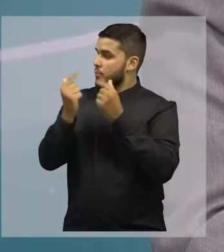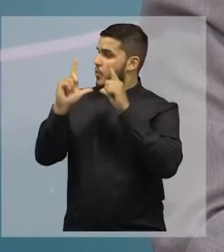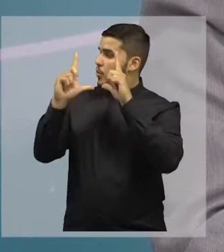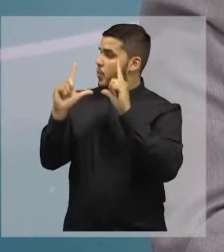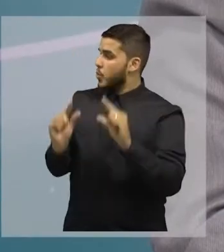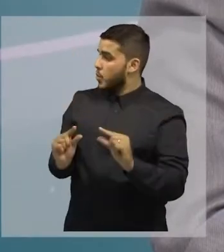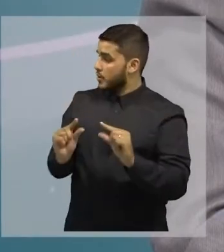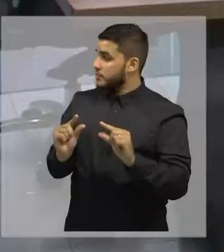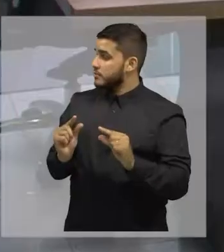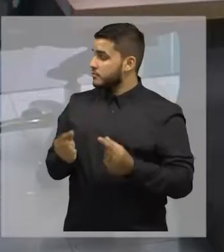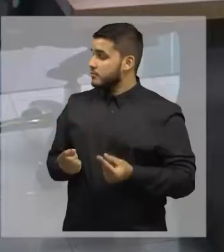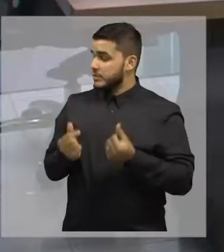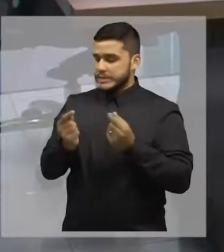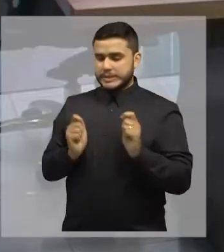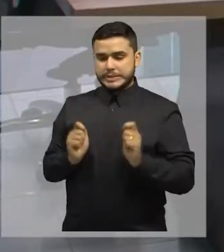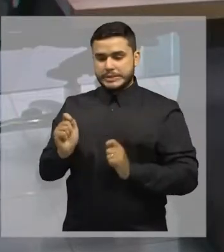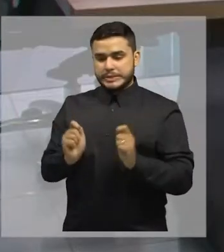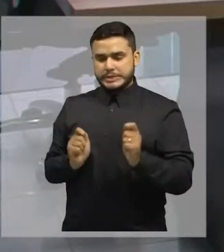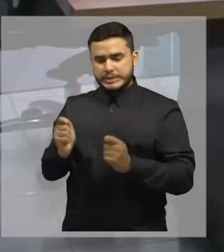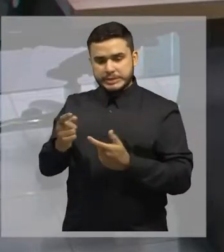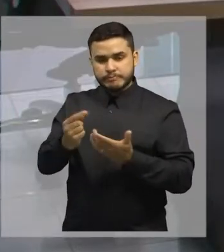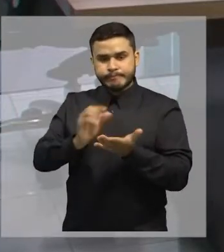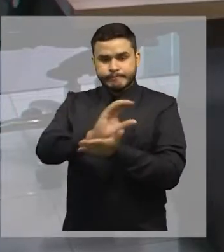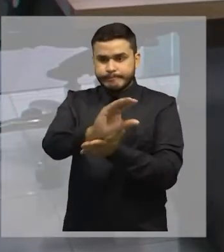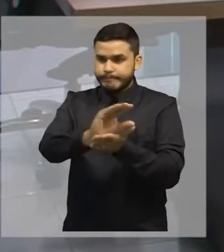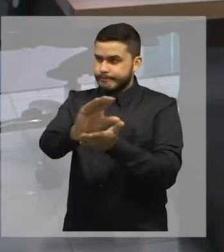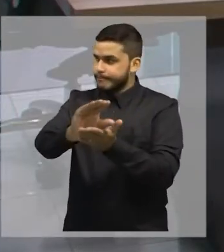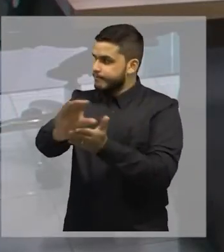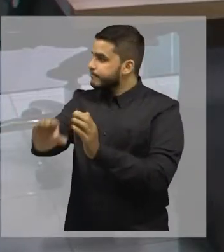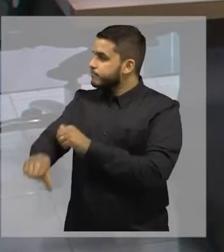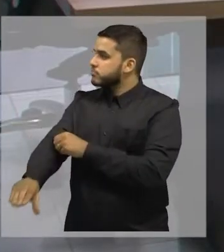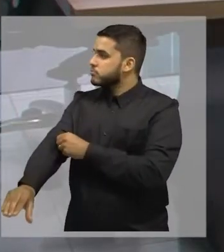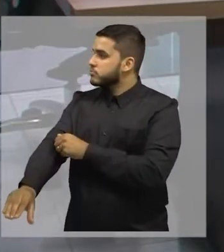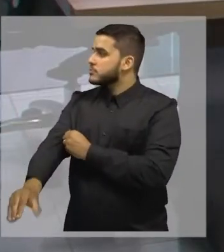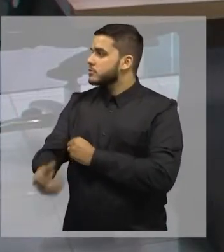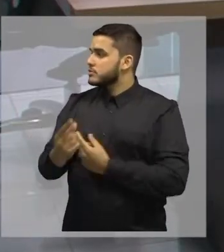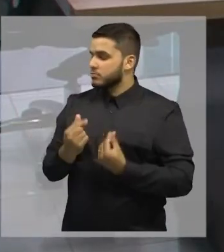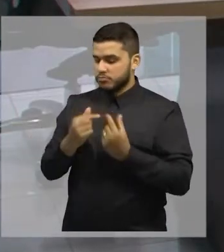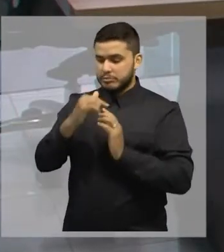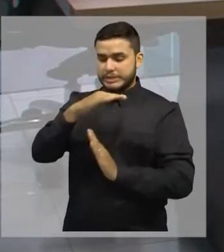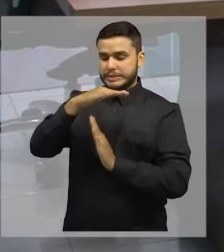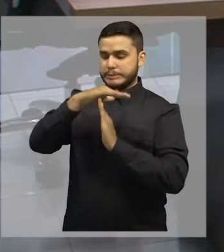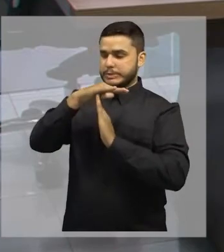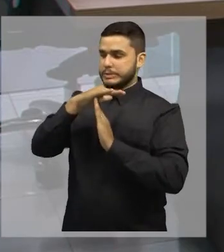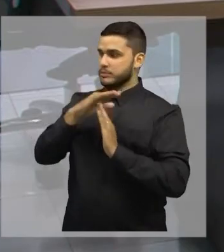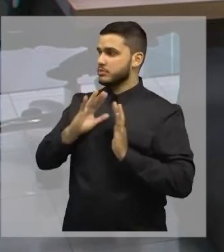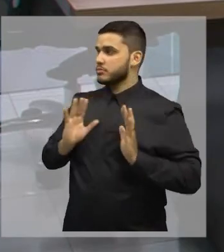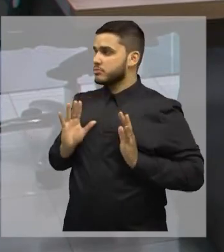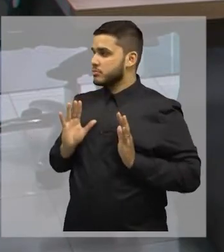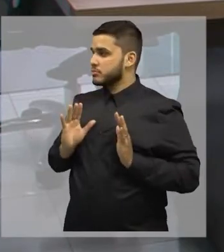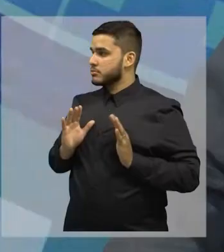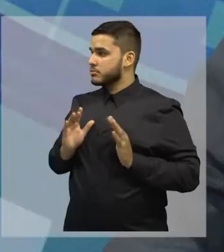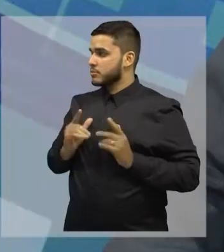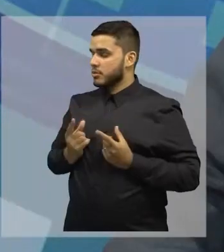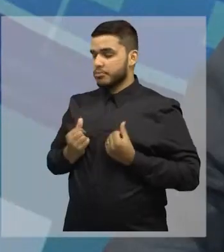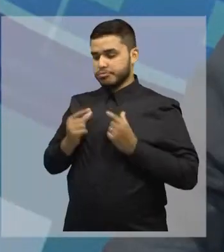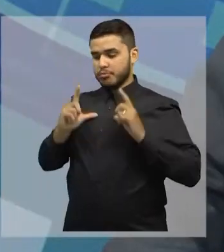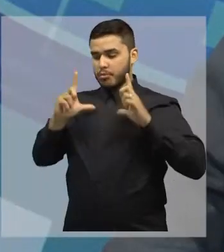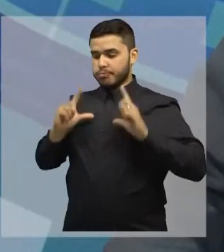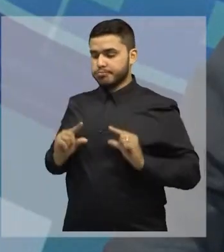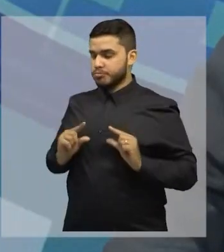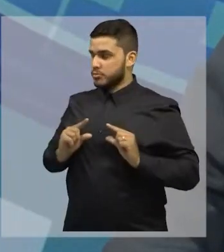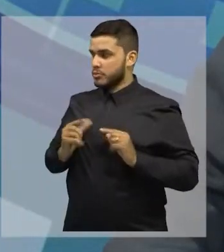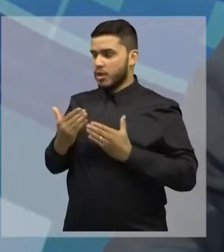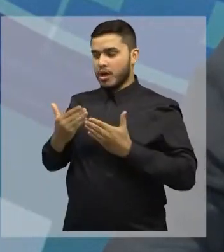muito, restritos a um patamar de gastos bem menor em relação